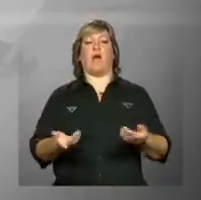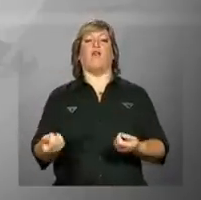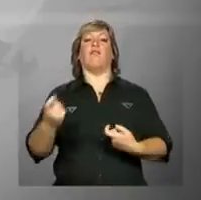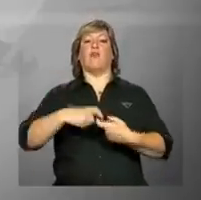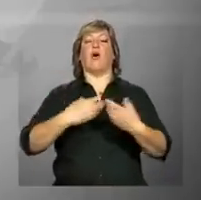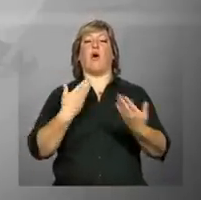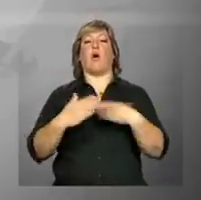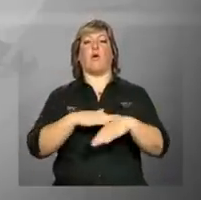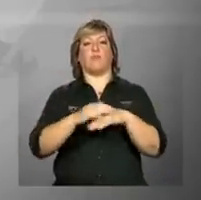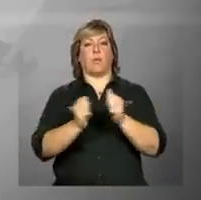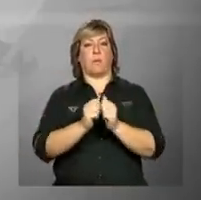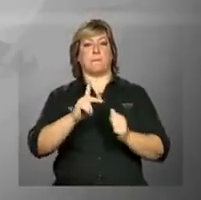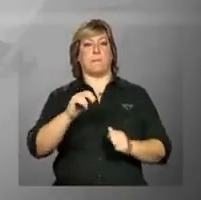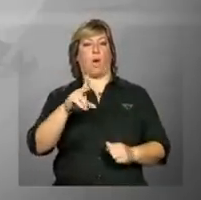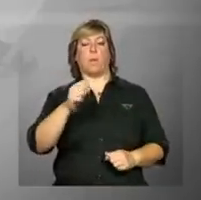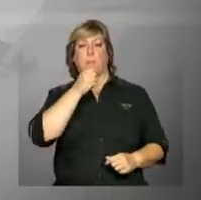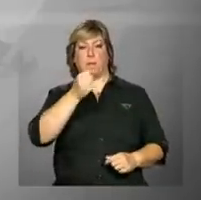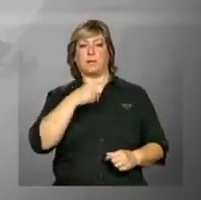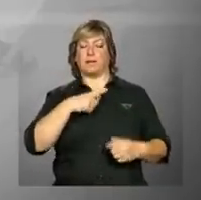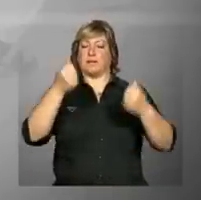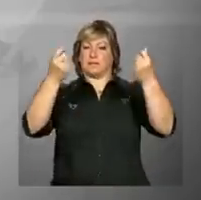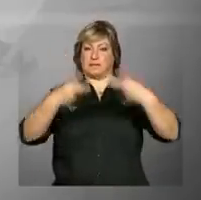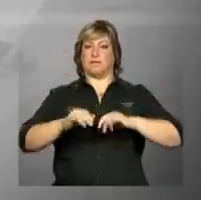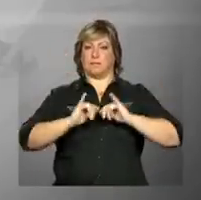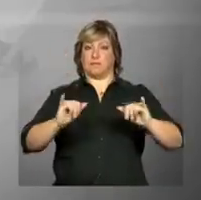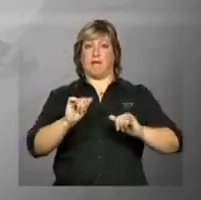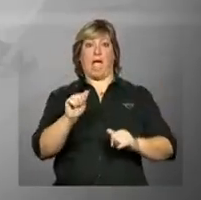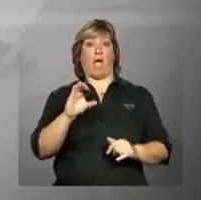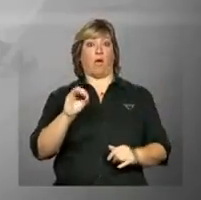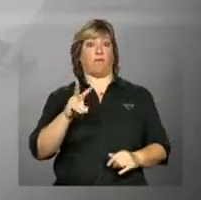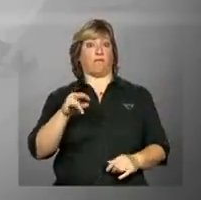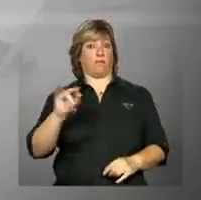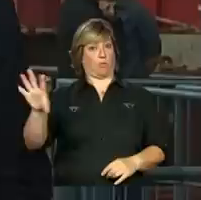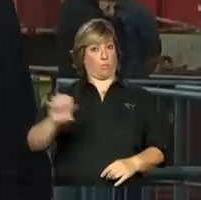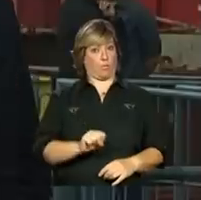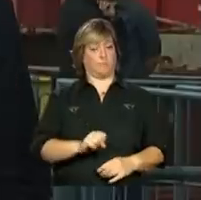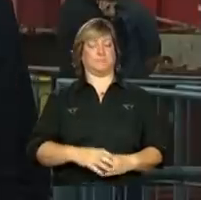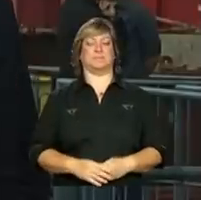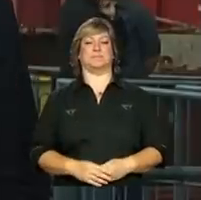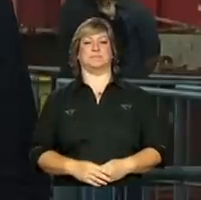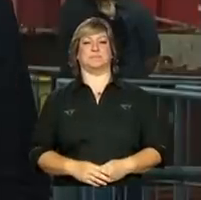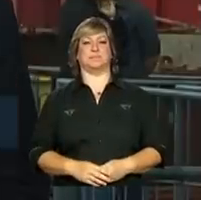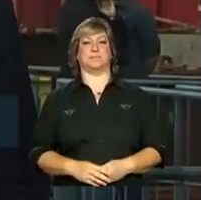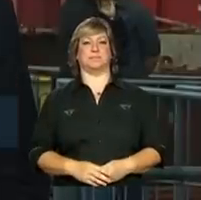repórter Paulo La Sálvia, que tem as informações ao vivo. Paulo?